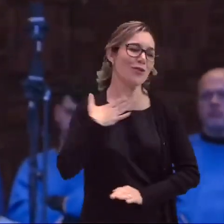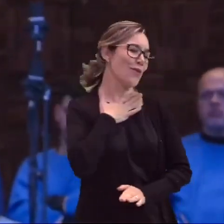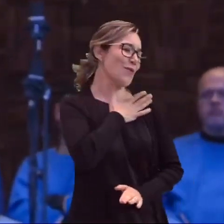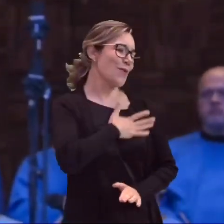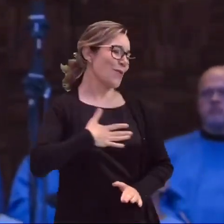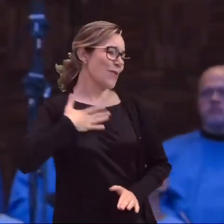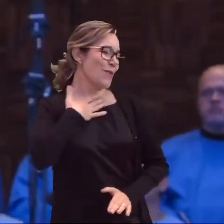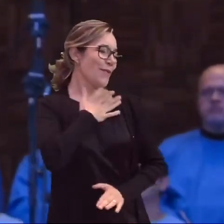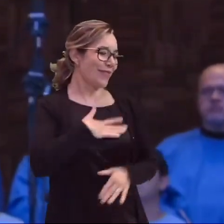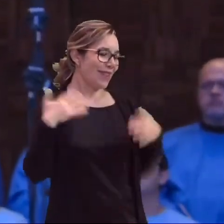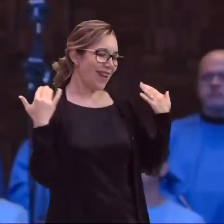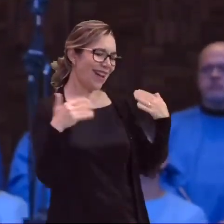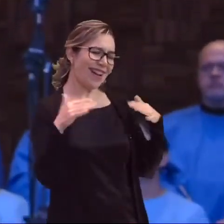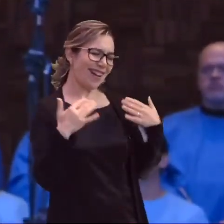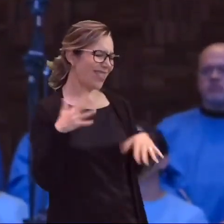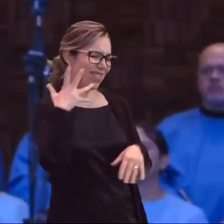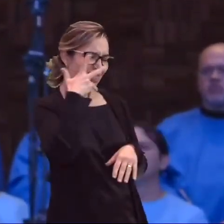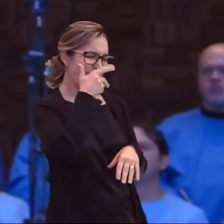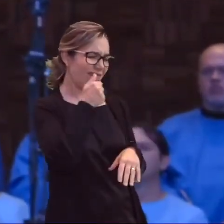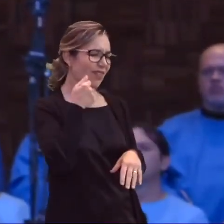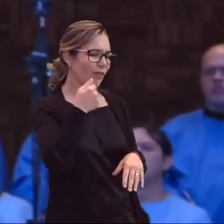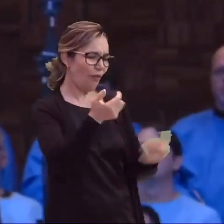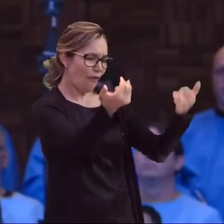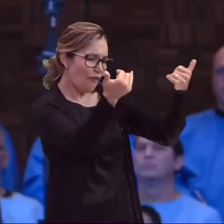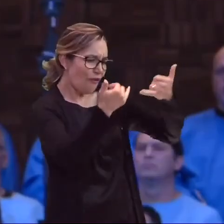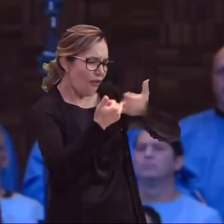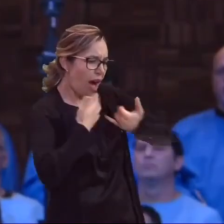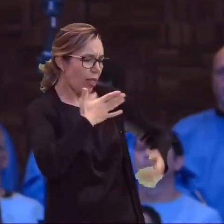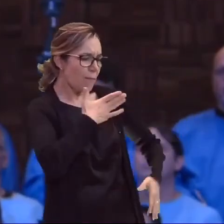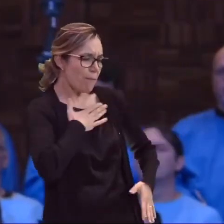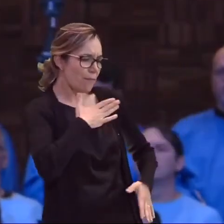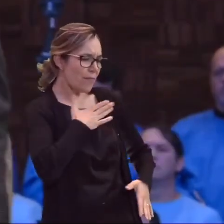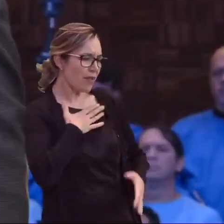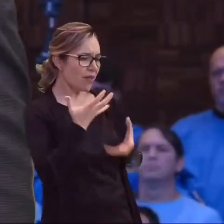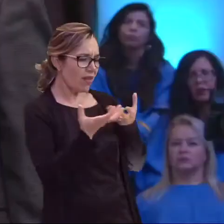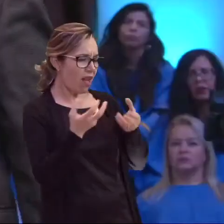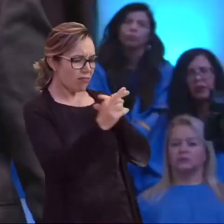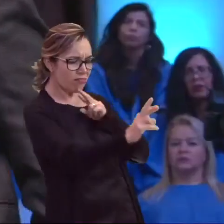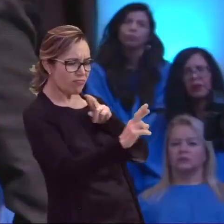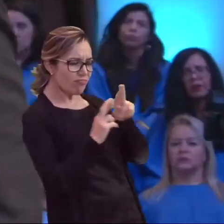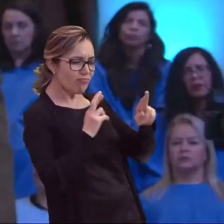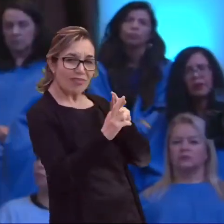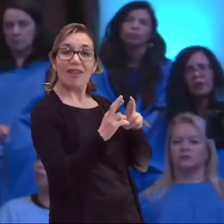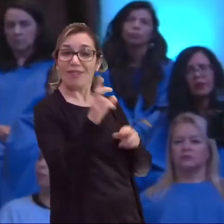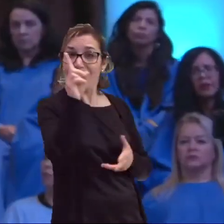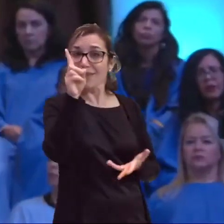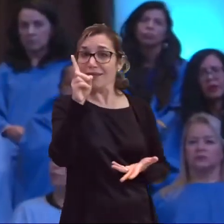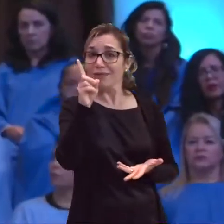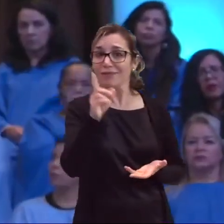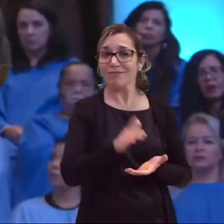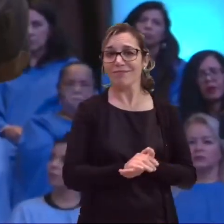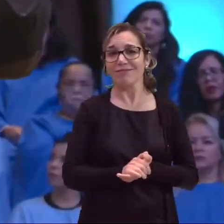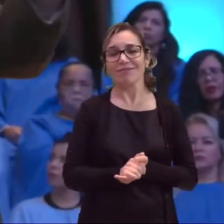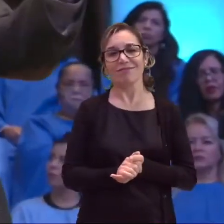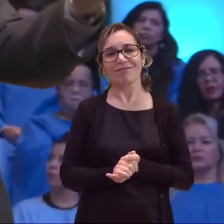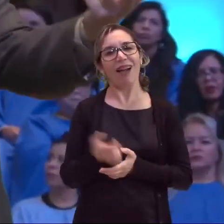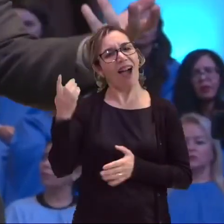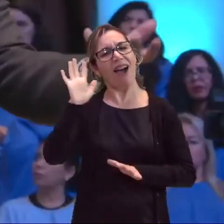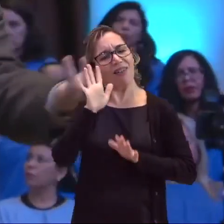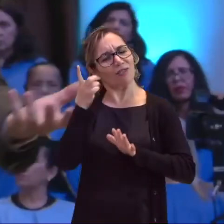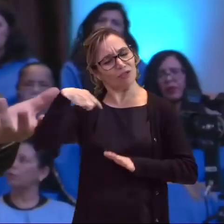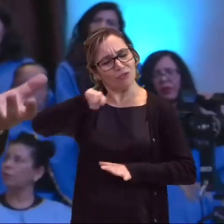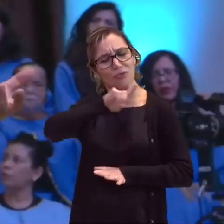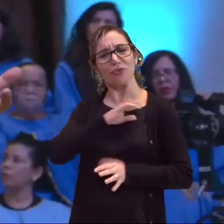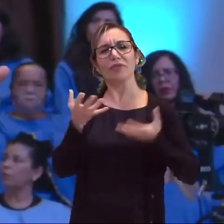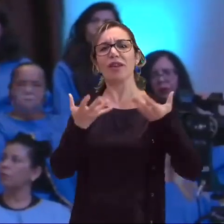de ouvir e quando a gente dezeja em intimidade com o senhor a gente quer